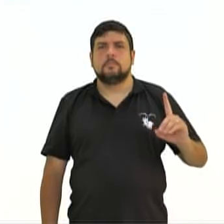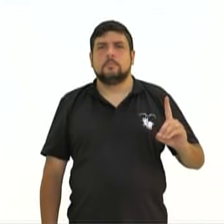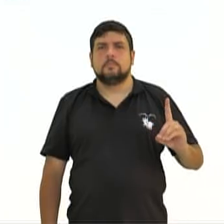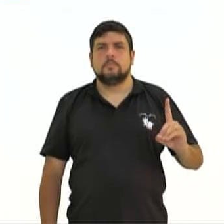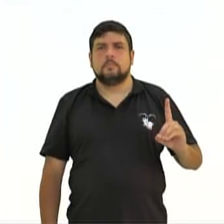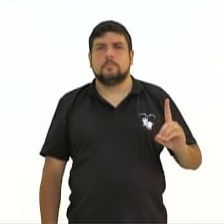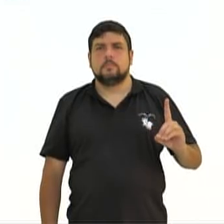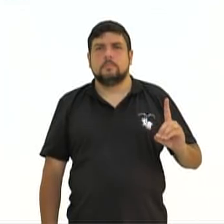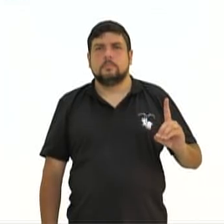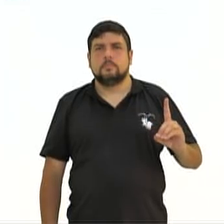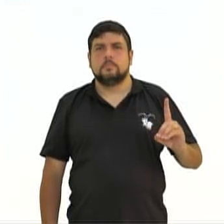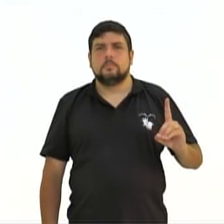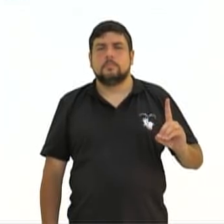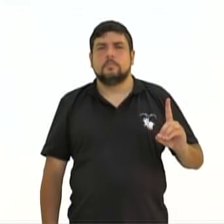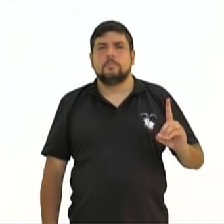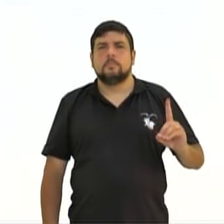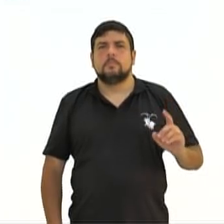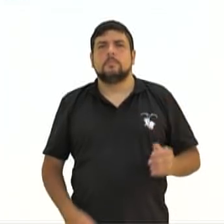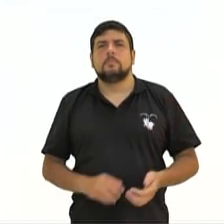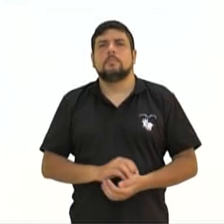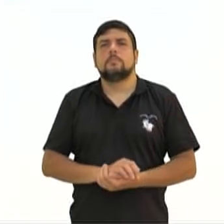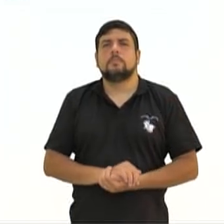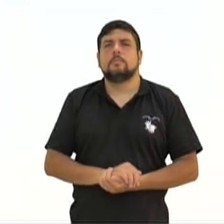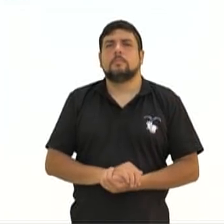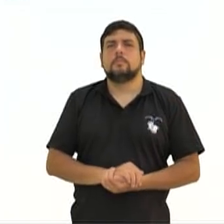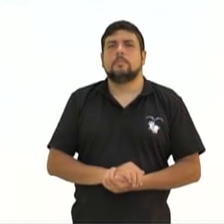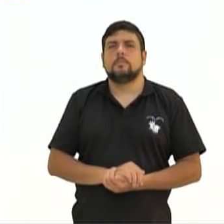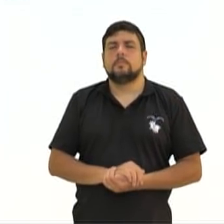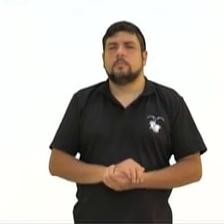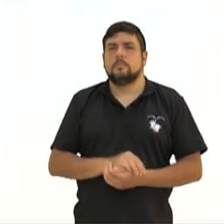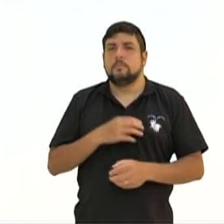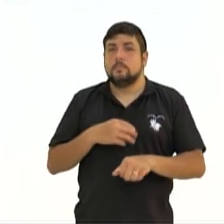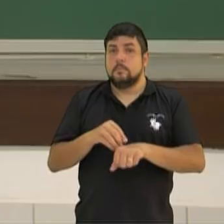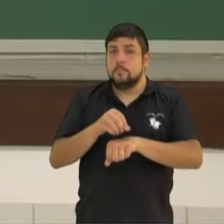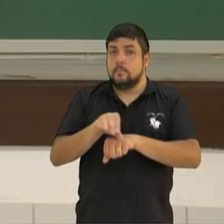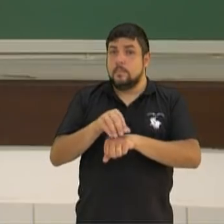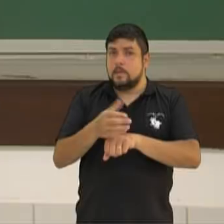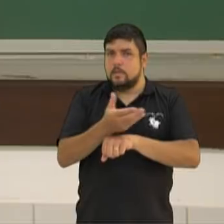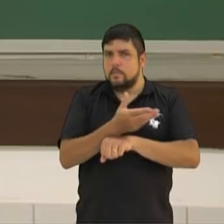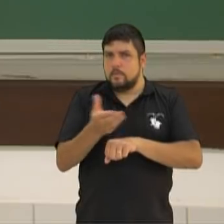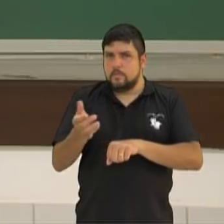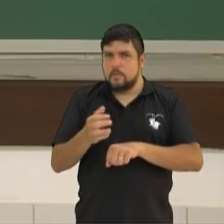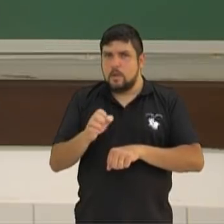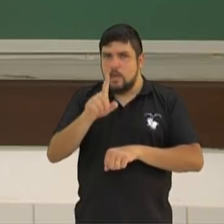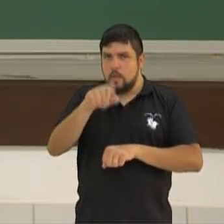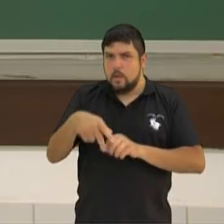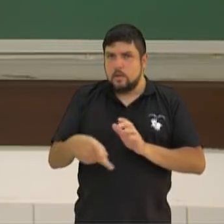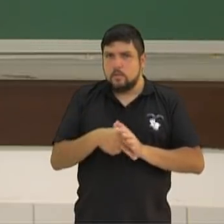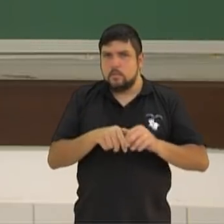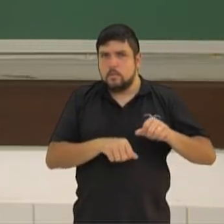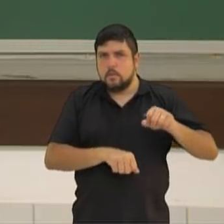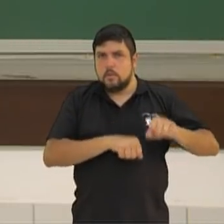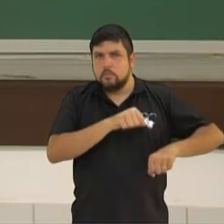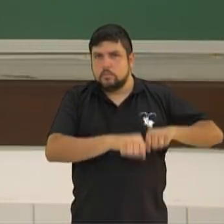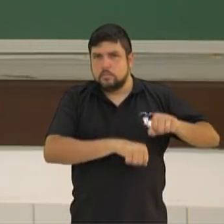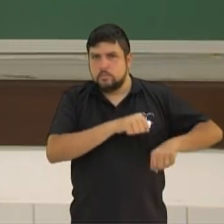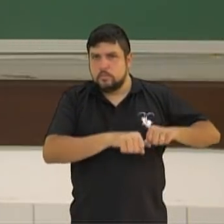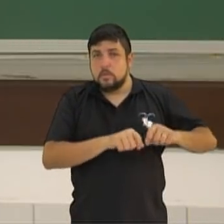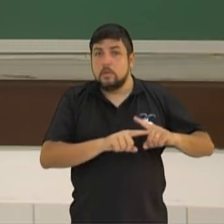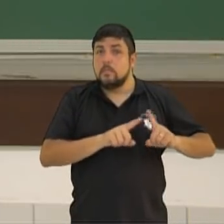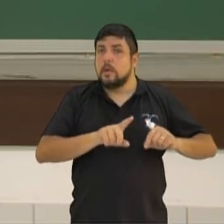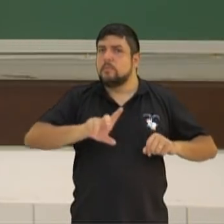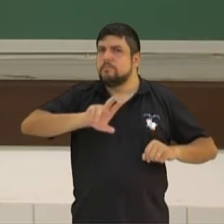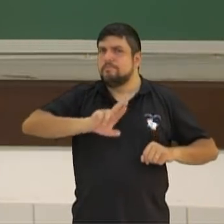B, o BMX. Vou dar uma dica. É uma modalidade de ciclismo, mas não é